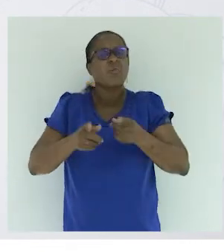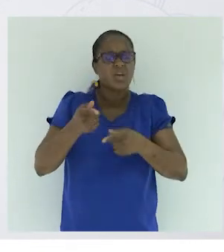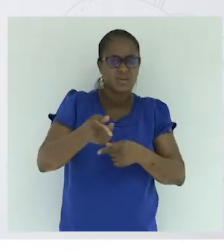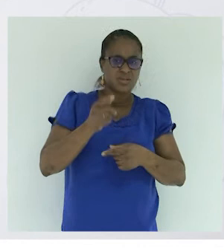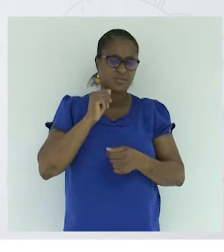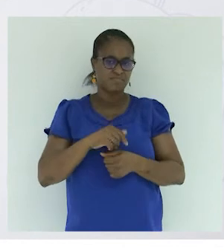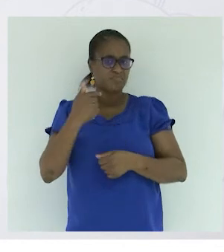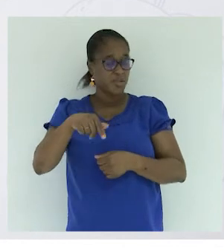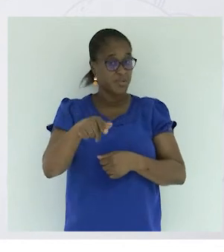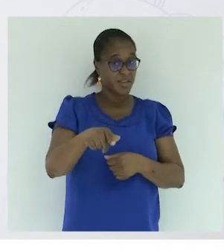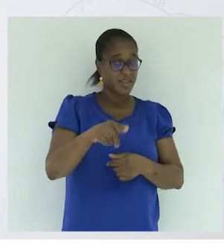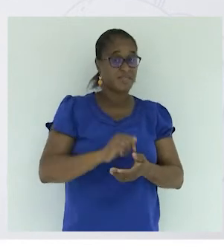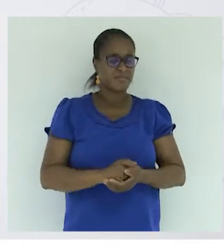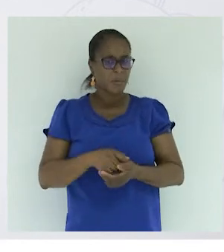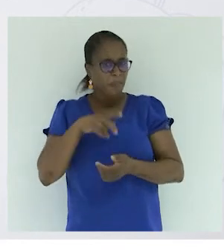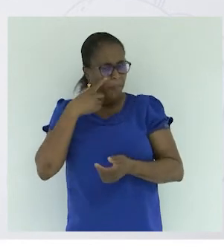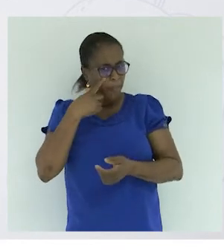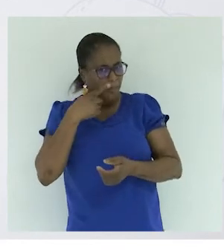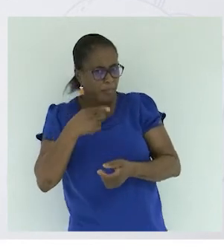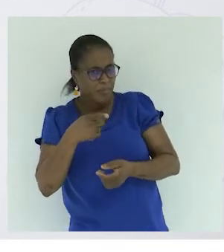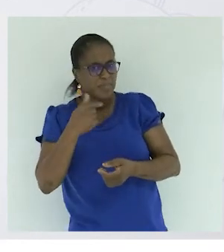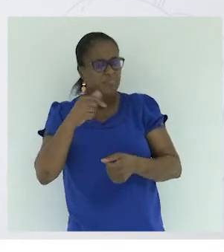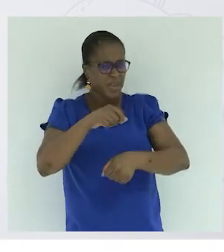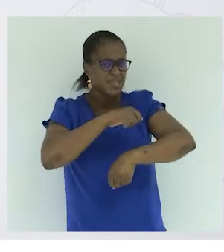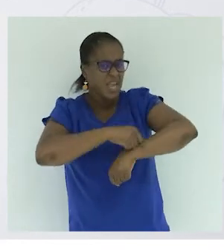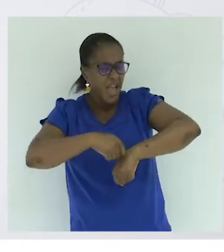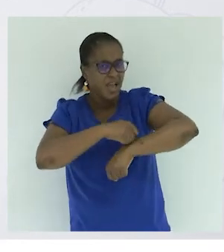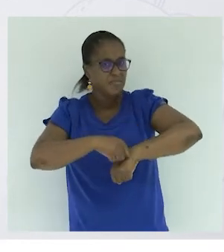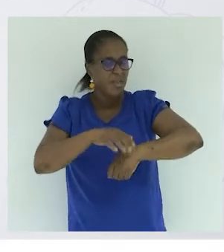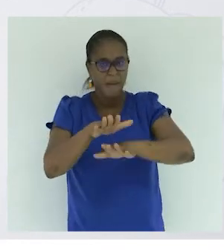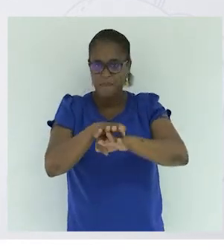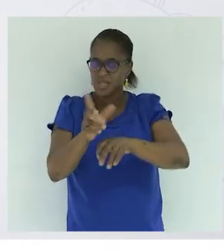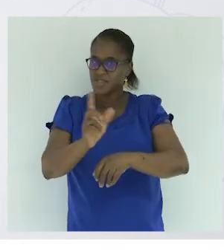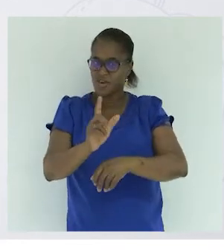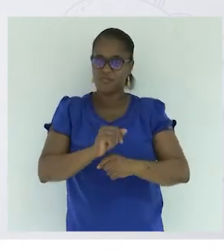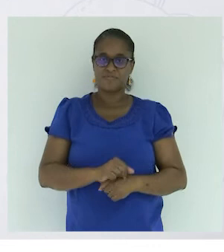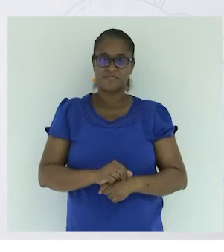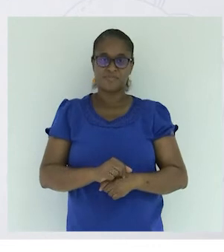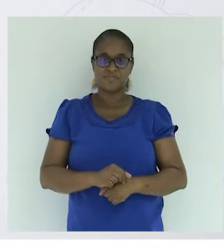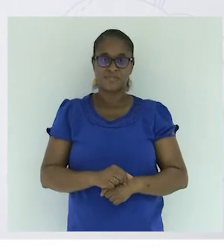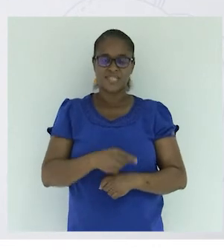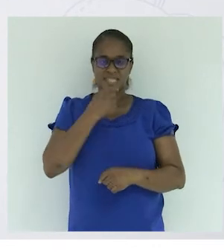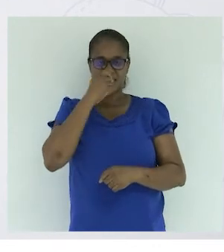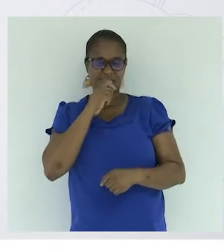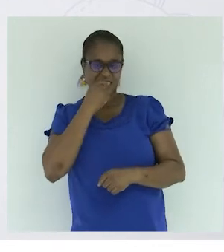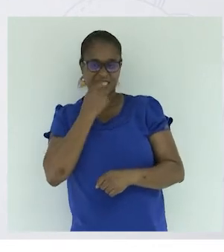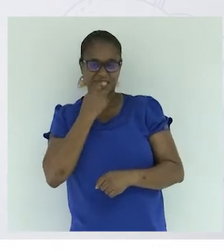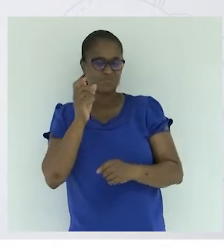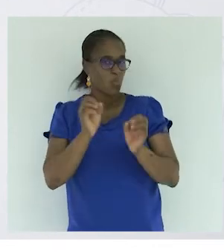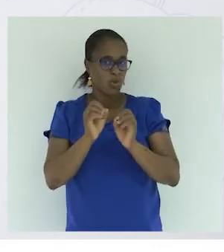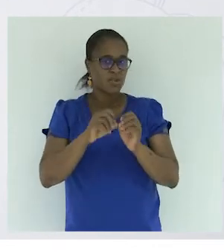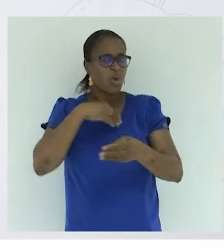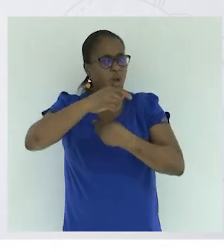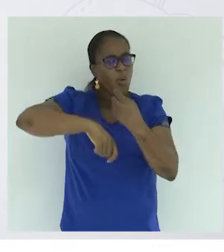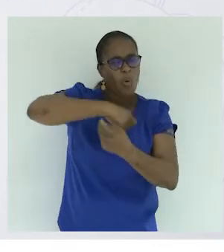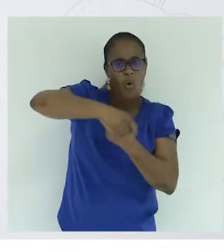Temos aqui uma pista. Tem escamas e não é peixe. É desdentado e enrola-se